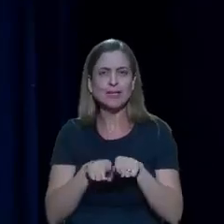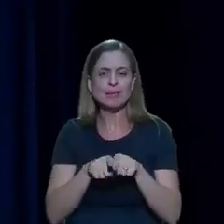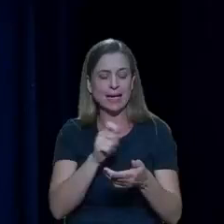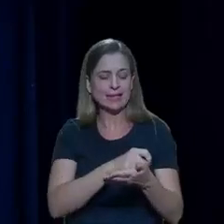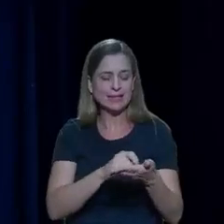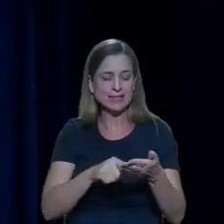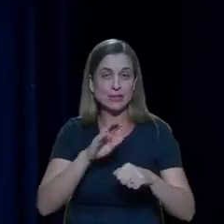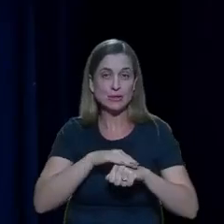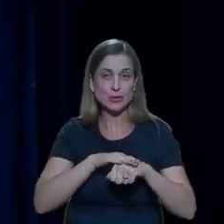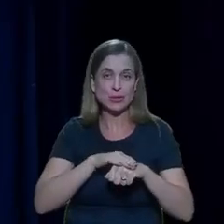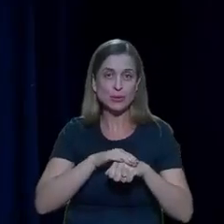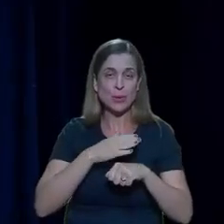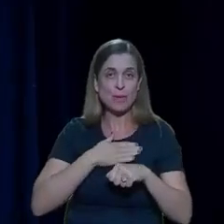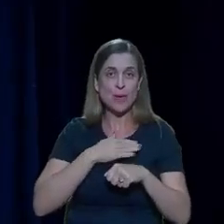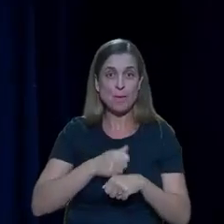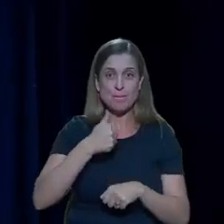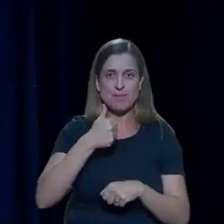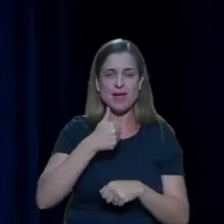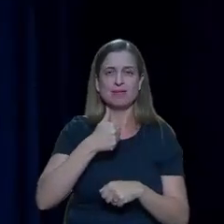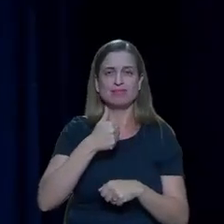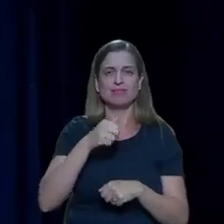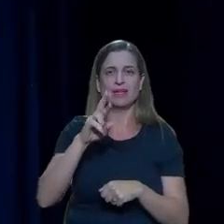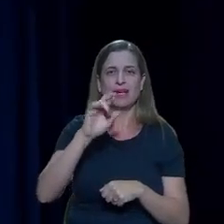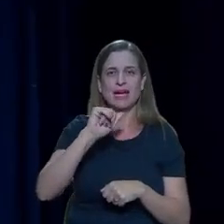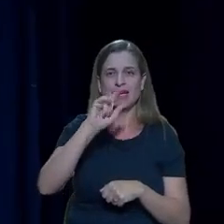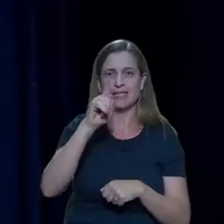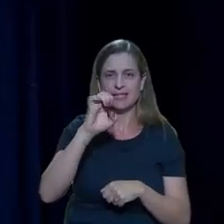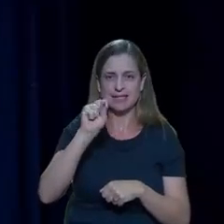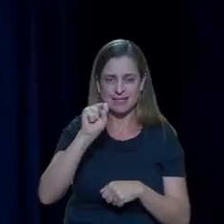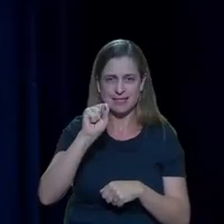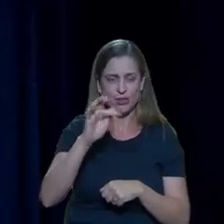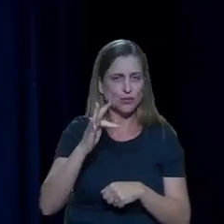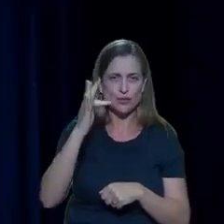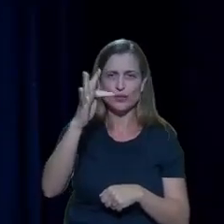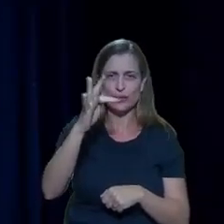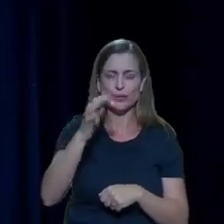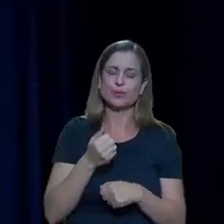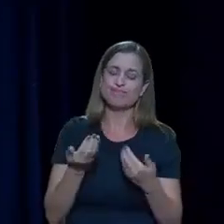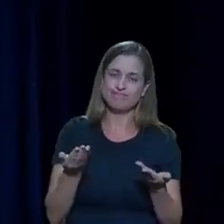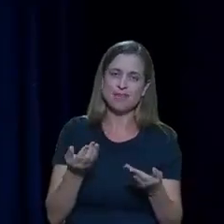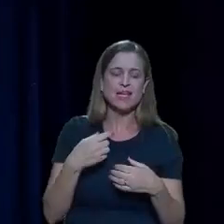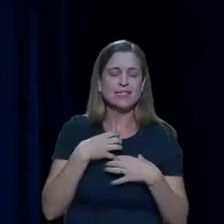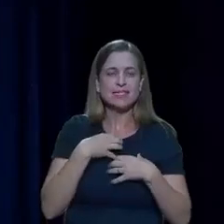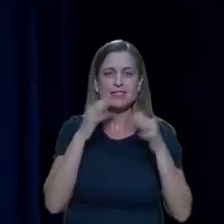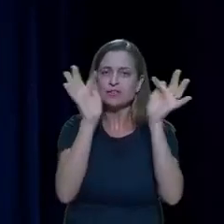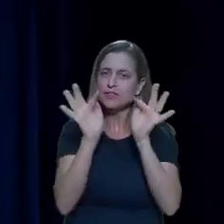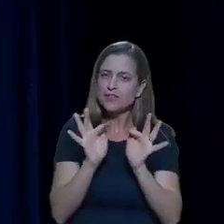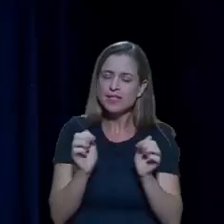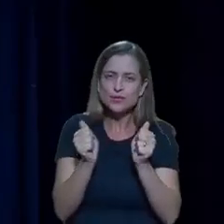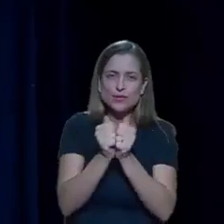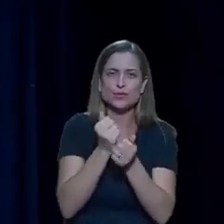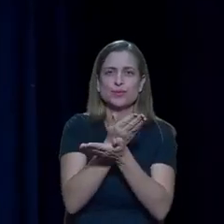o livro Raízes do Futuro, é meu primeiro livro. Então, de tanto cobrir o Fli Araxá, falei assim, quem sabe a gente chega lá também. Estou muito feliz de estar aqui com vocês. É